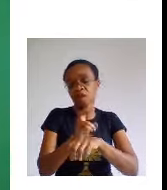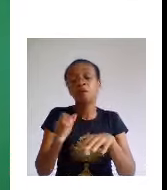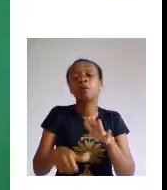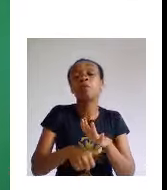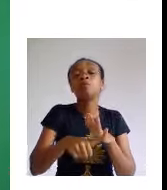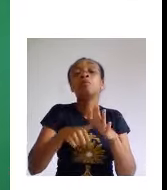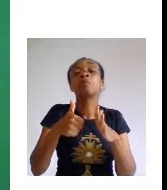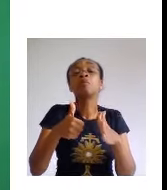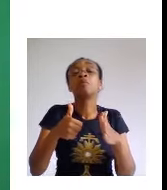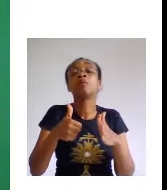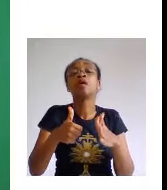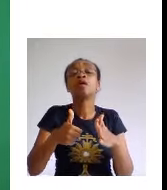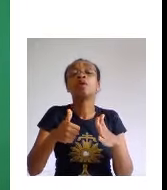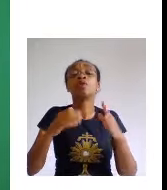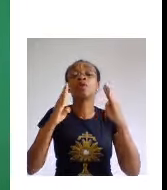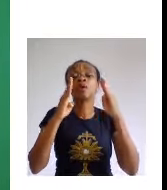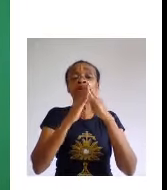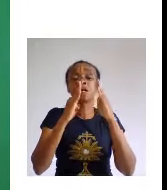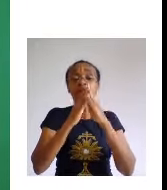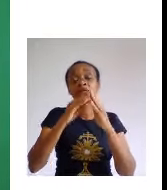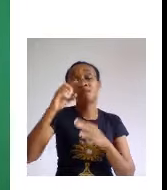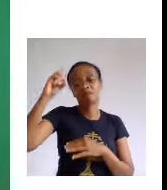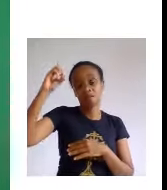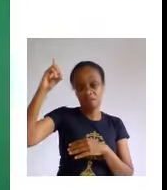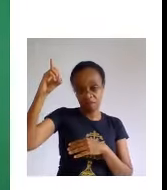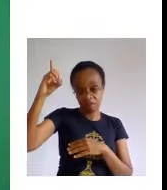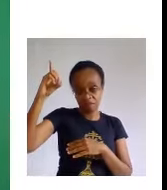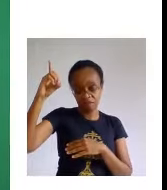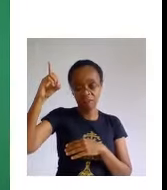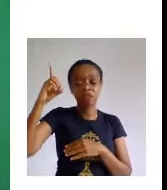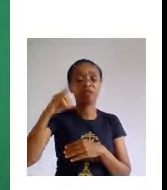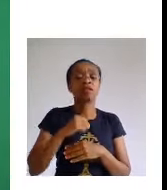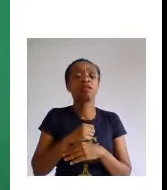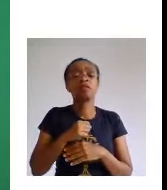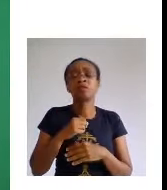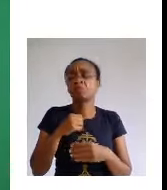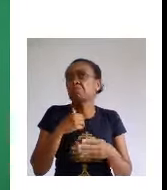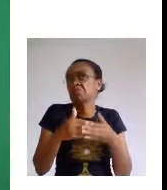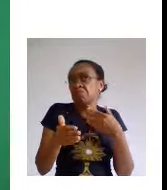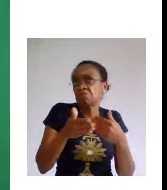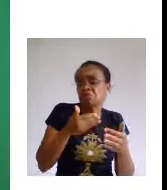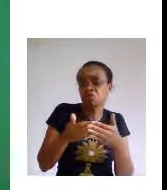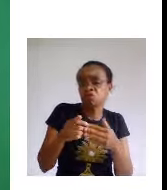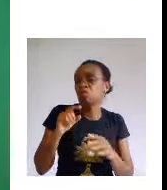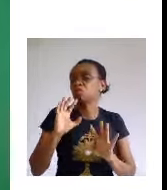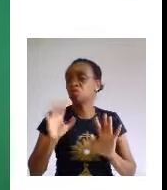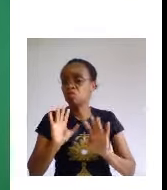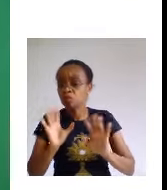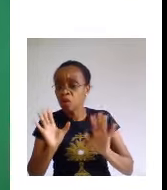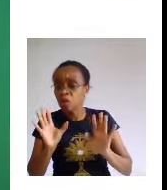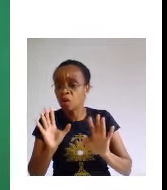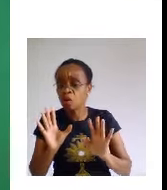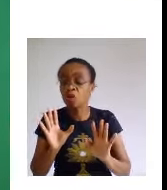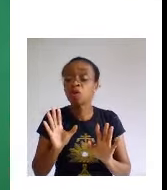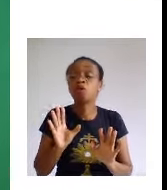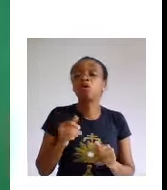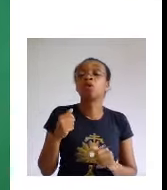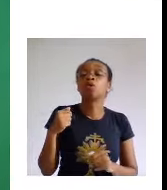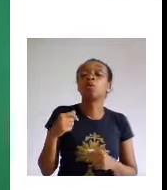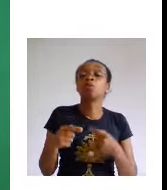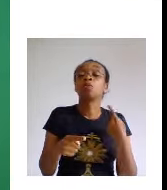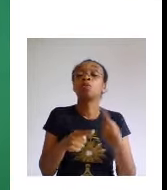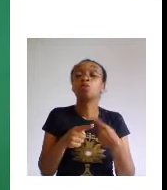santuário do Criador, não por acaso, por sermos ativistas, e